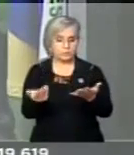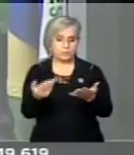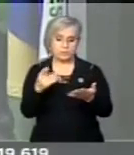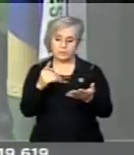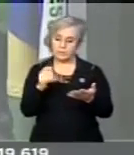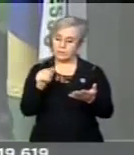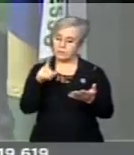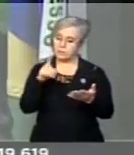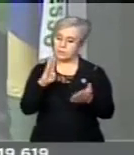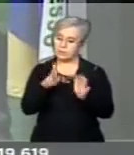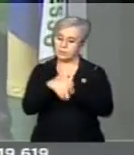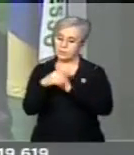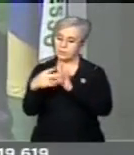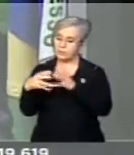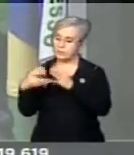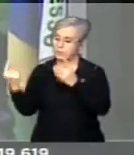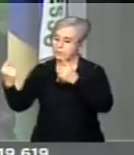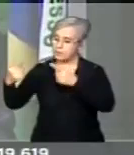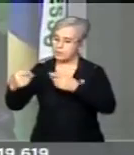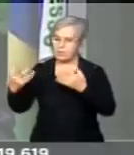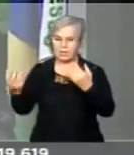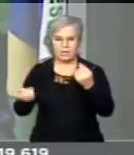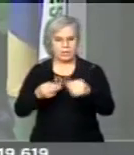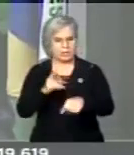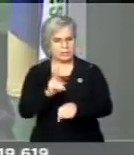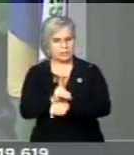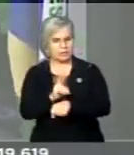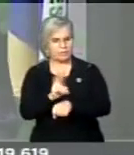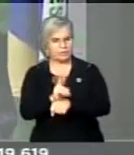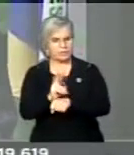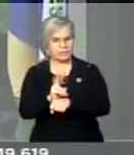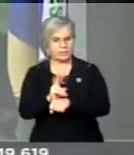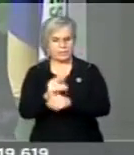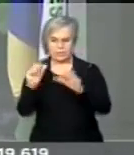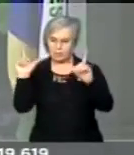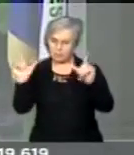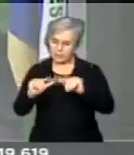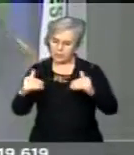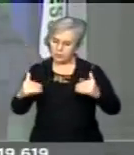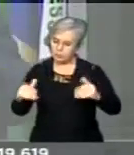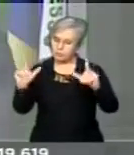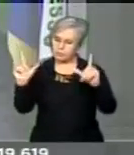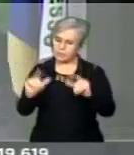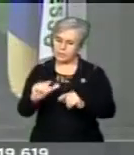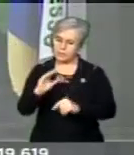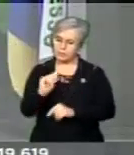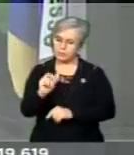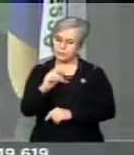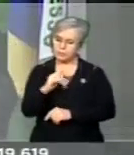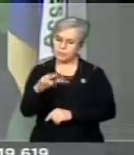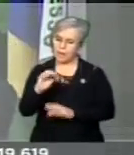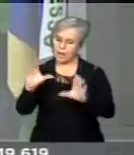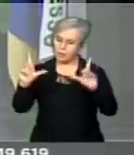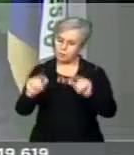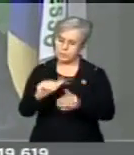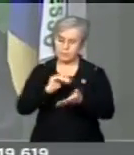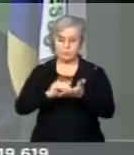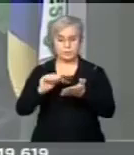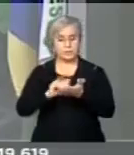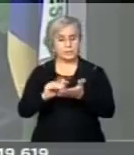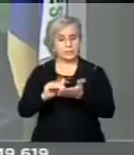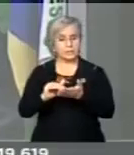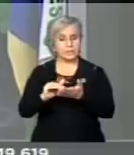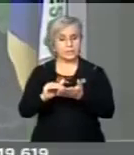da oposição dessa casa. Não dá para defender menos ministérios, menos cargos comissionados, menos secretarias, um Estado